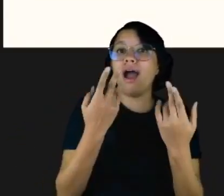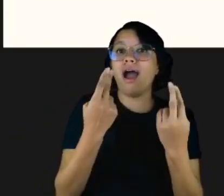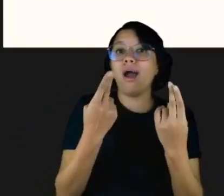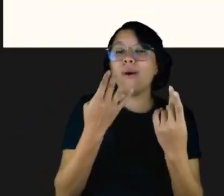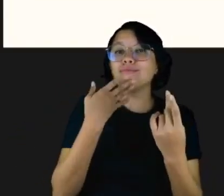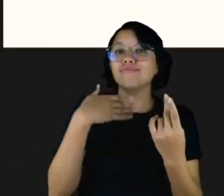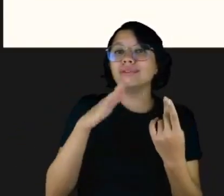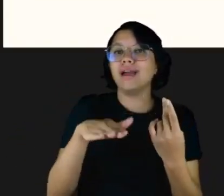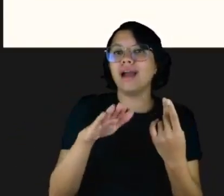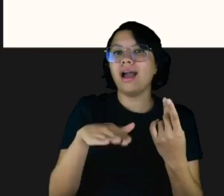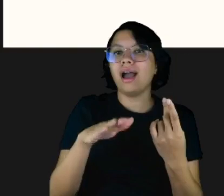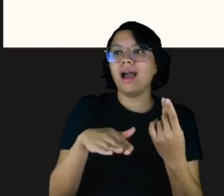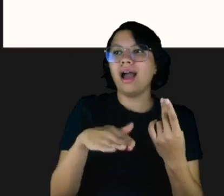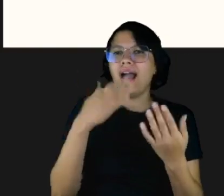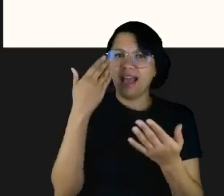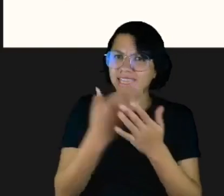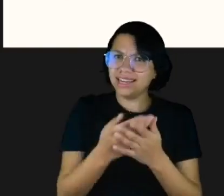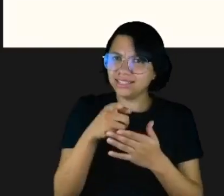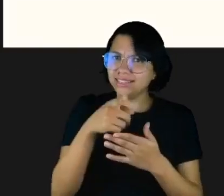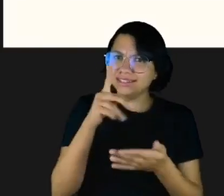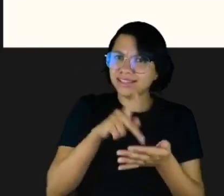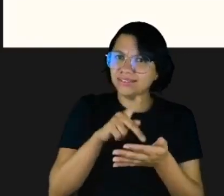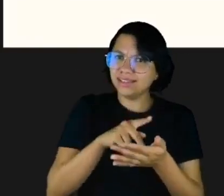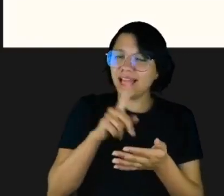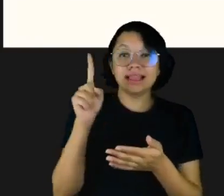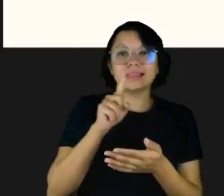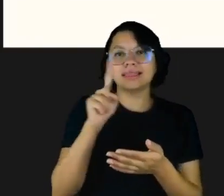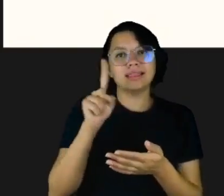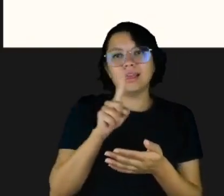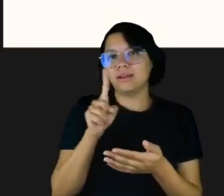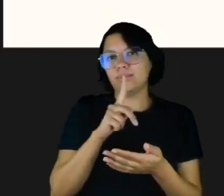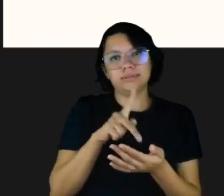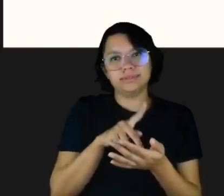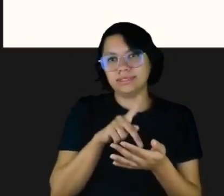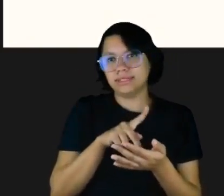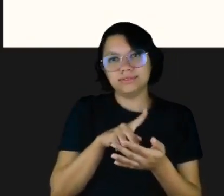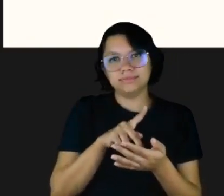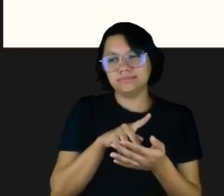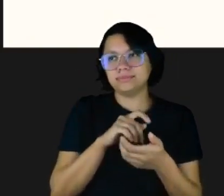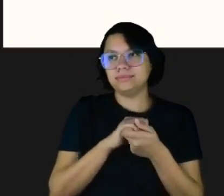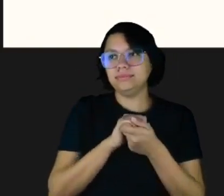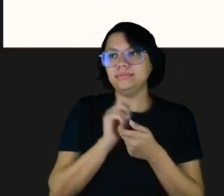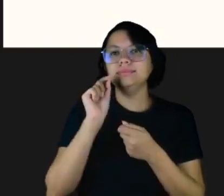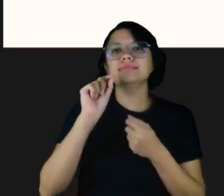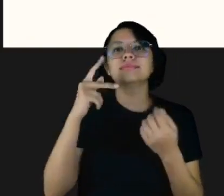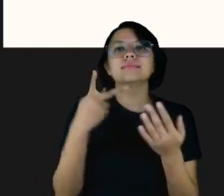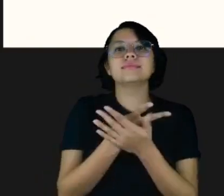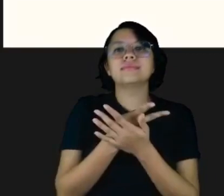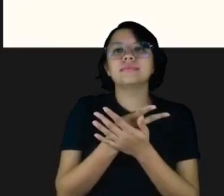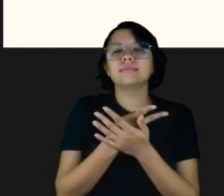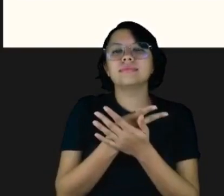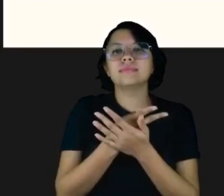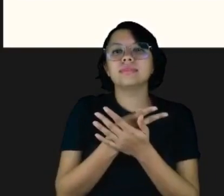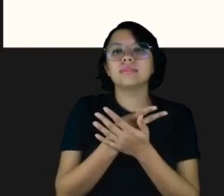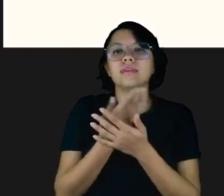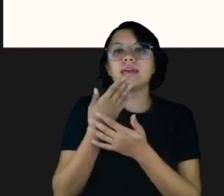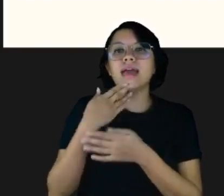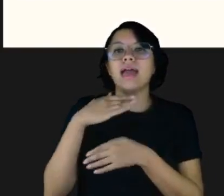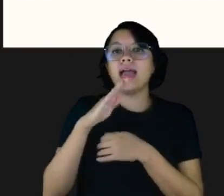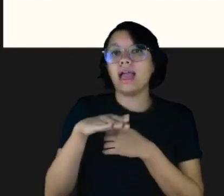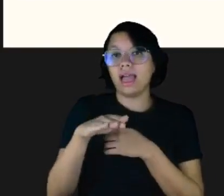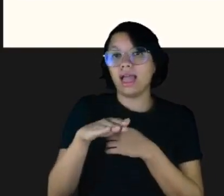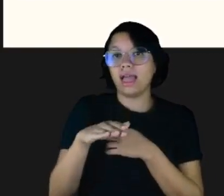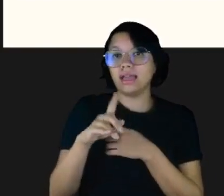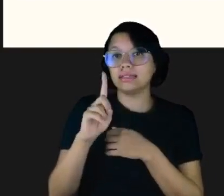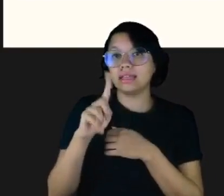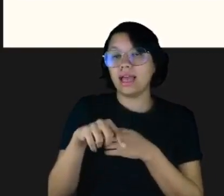Acreditam que isso é verdade? Não é verdade. O que que acontece? A criança, ela é uma